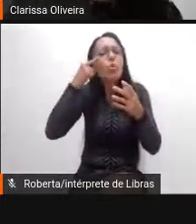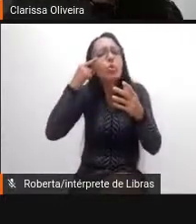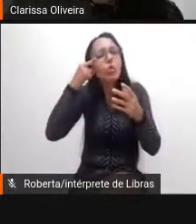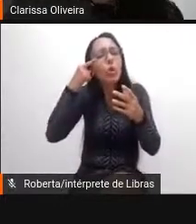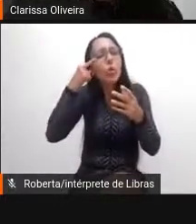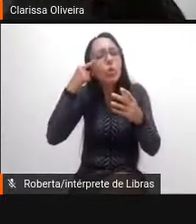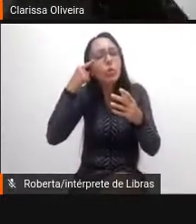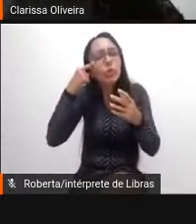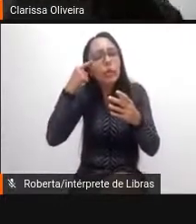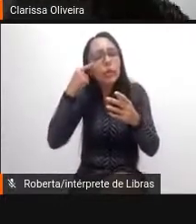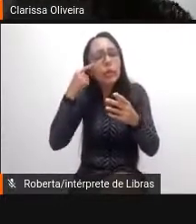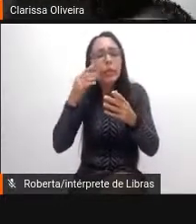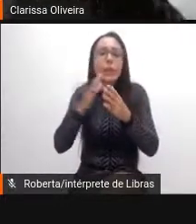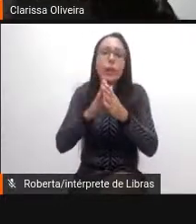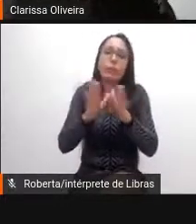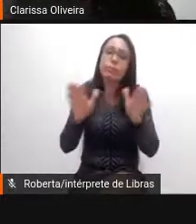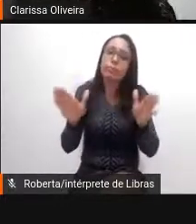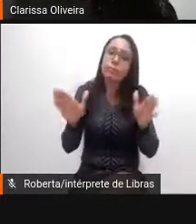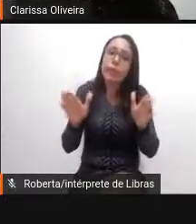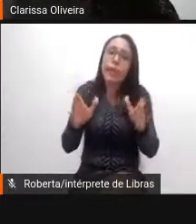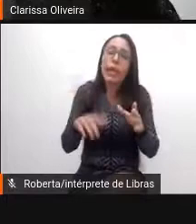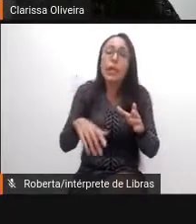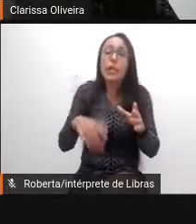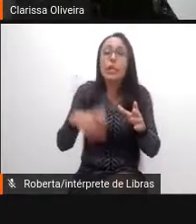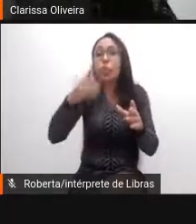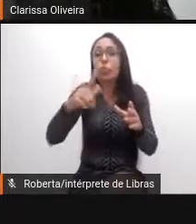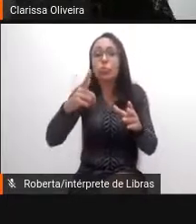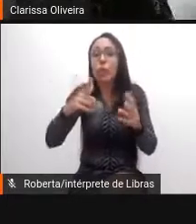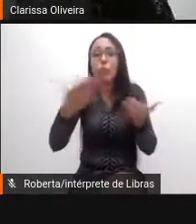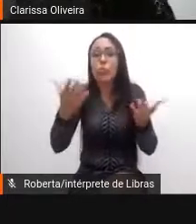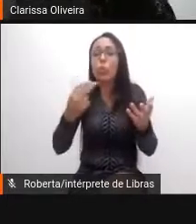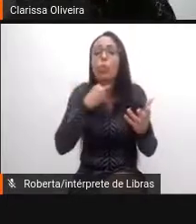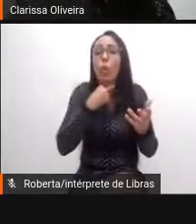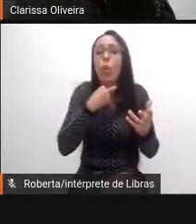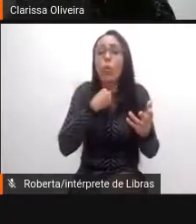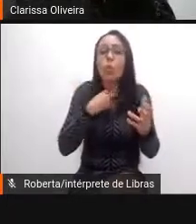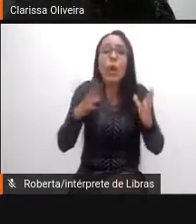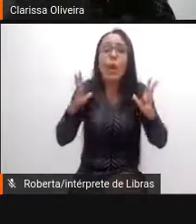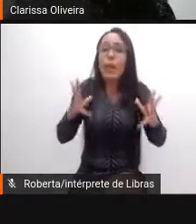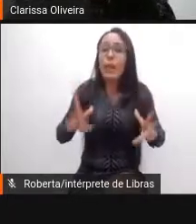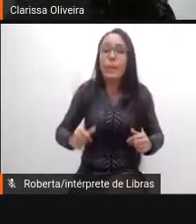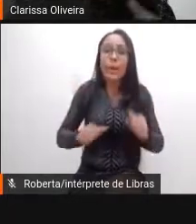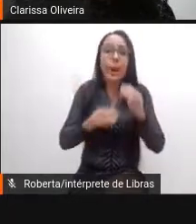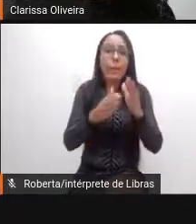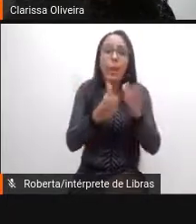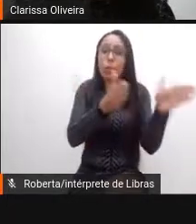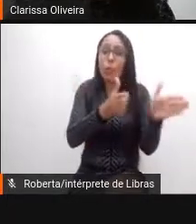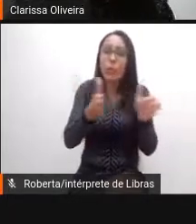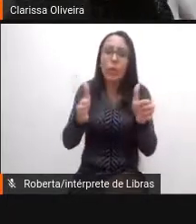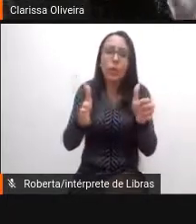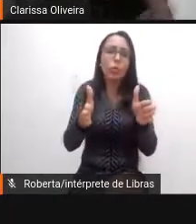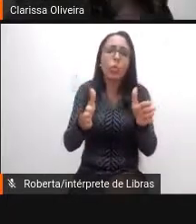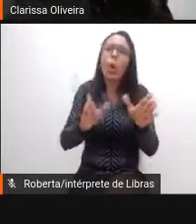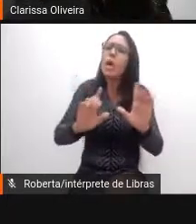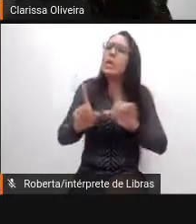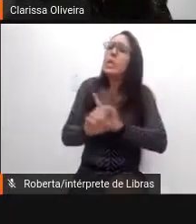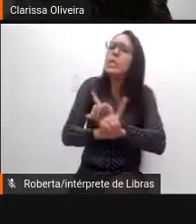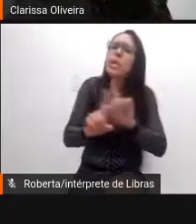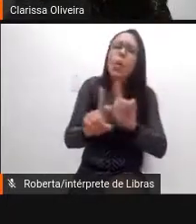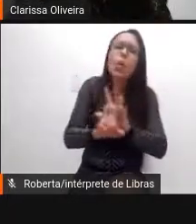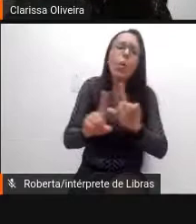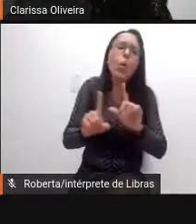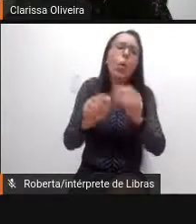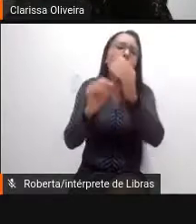dessa maneira. Se não tenho condições de limpar as minhas mãos naquele momento, não coloque as